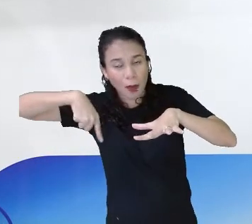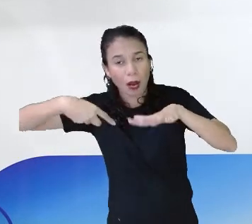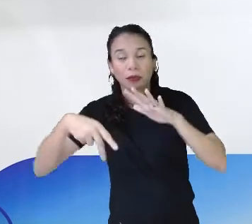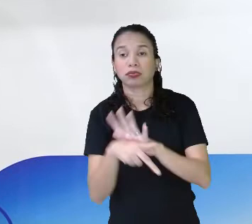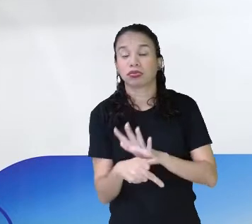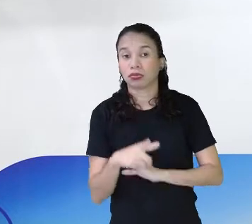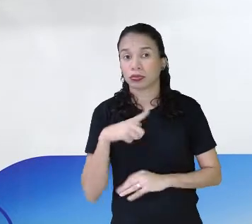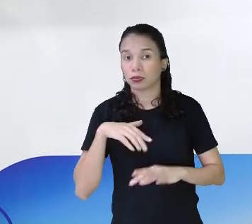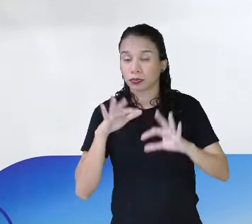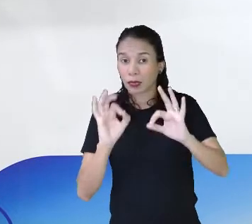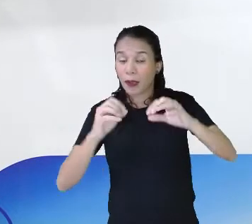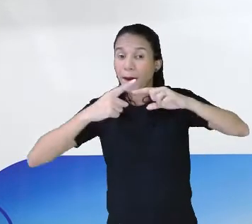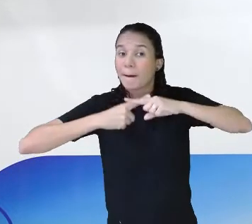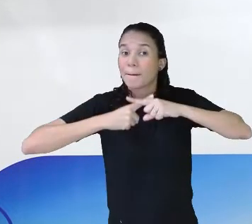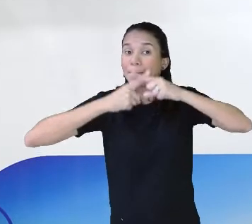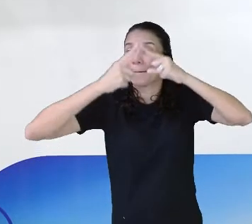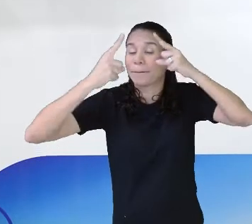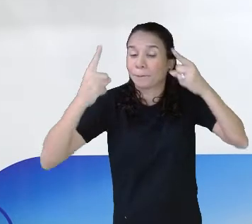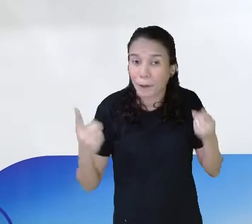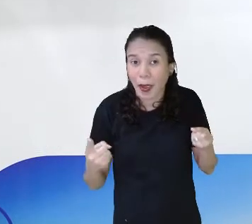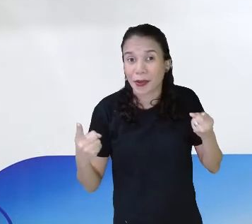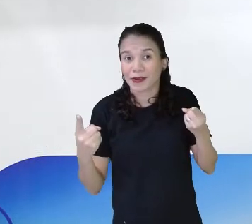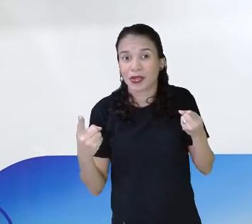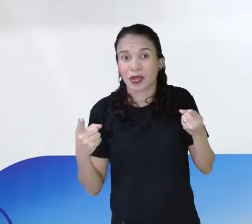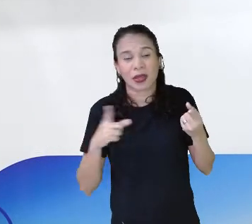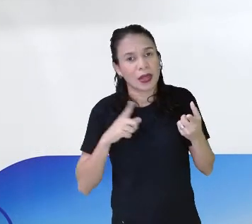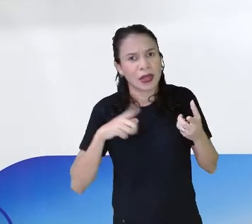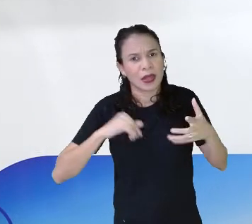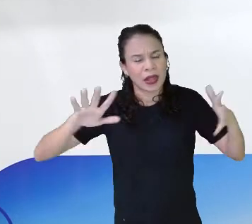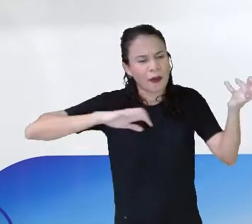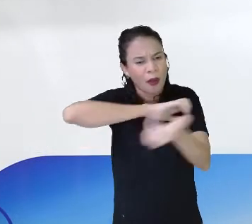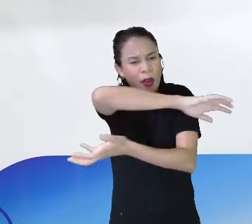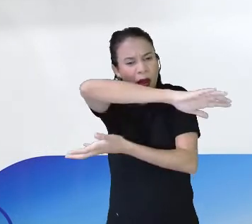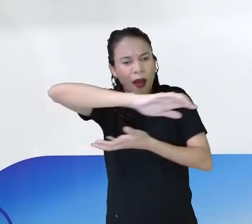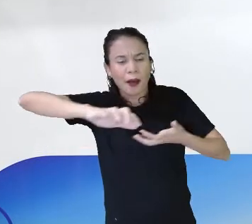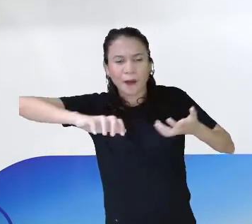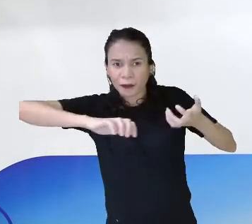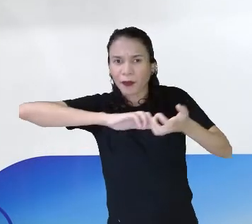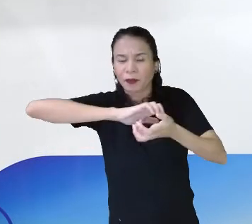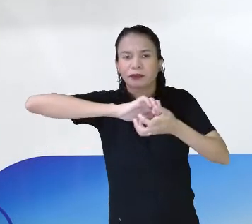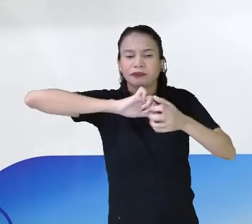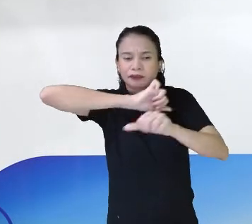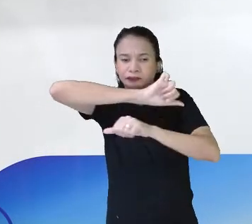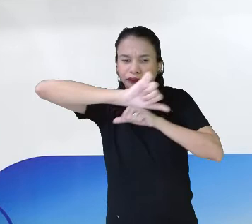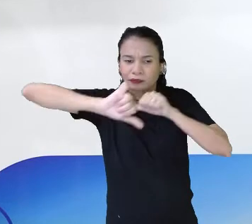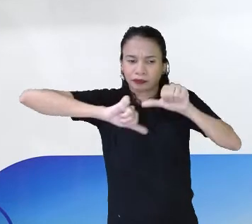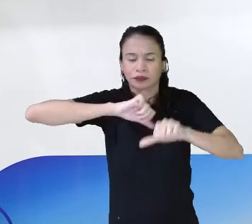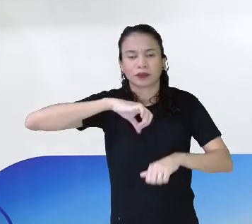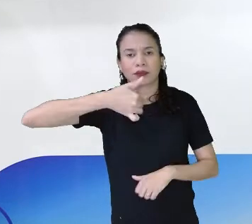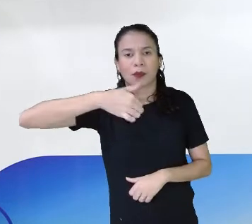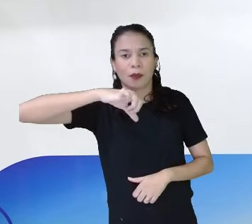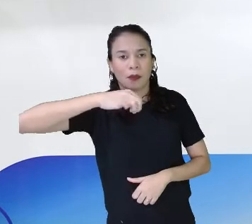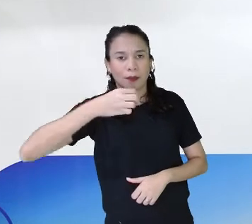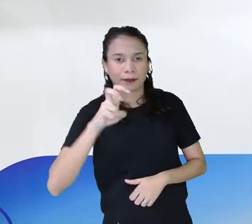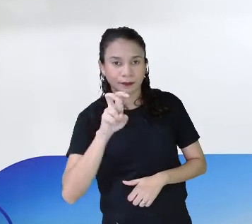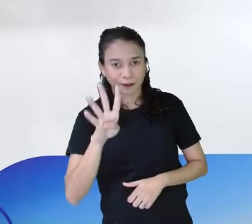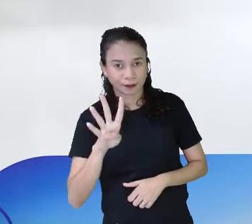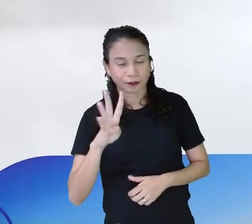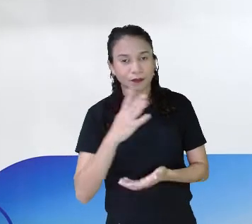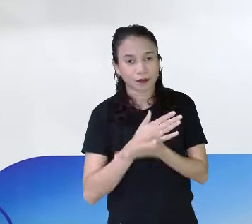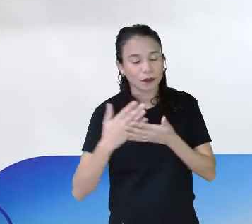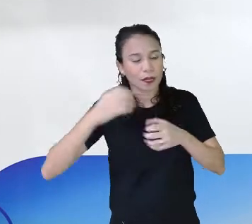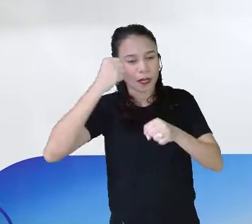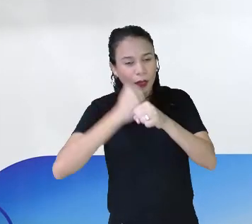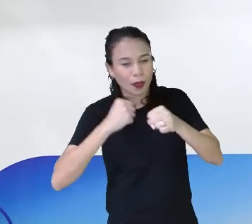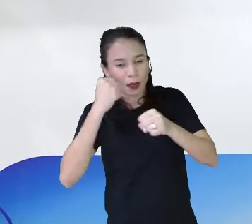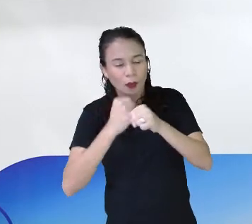5 pontas. Mas houve uma reforma, tá certo? Então, em 1954, iniciaram uma reforma lá